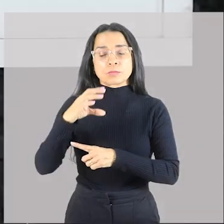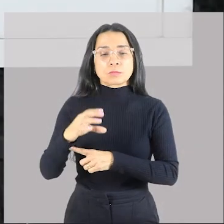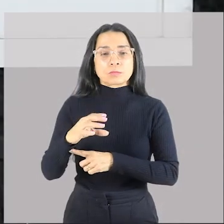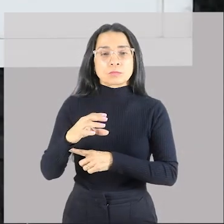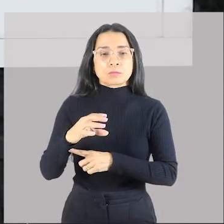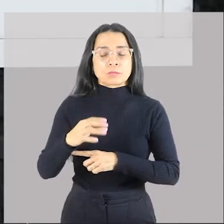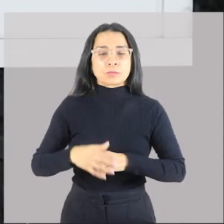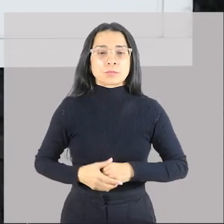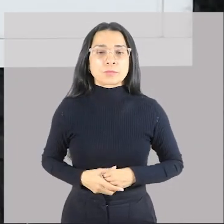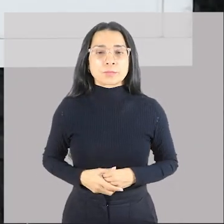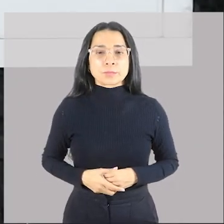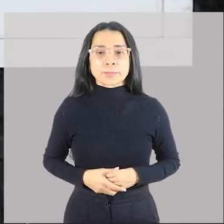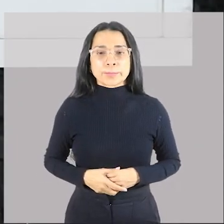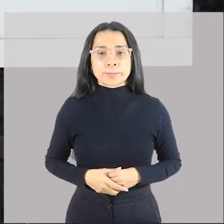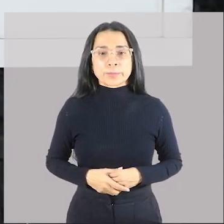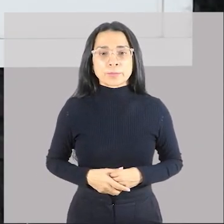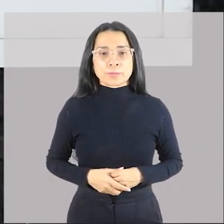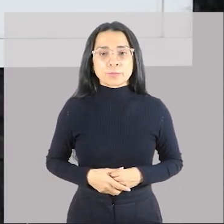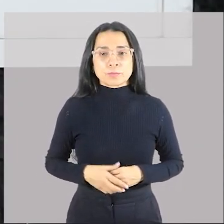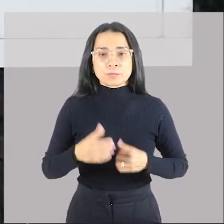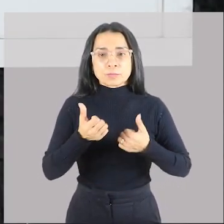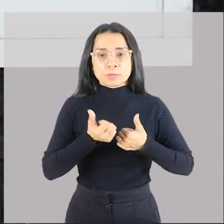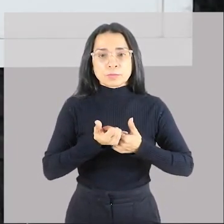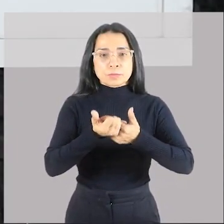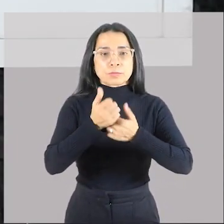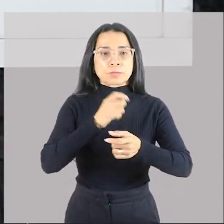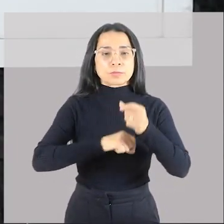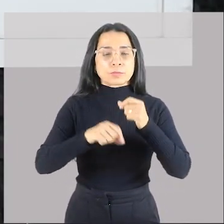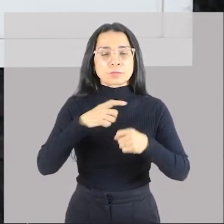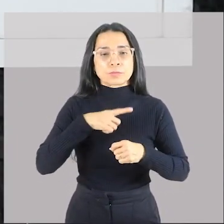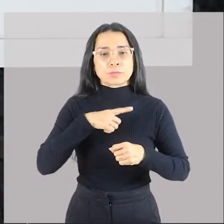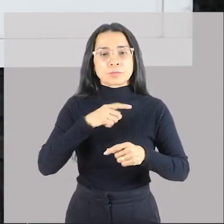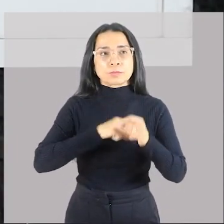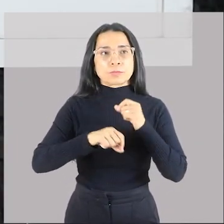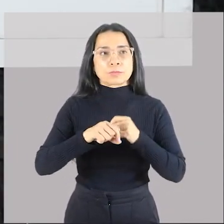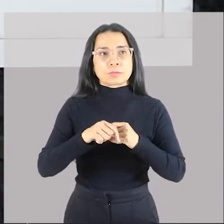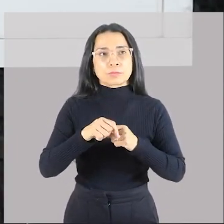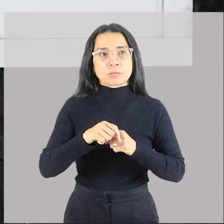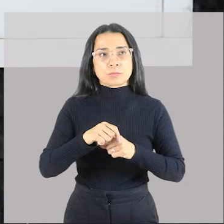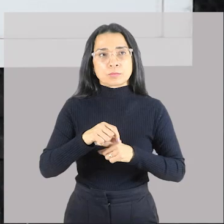Montante o dobro do capital. Substituindo na fórmula, nós temos 2C